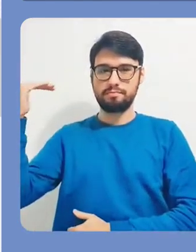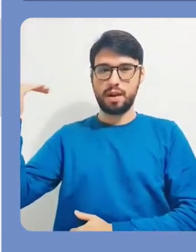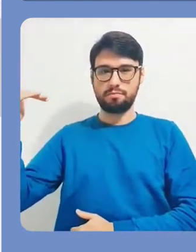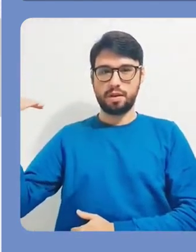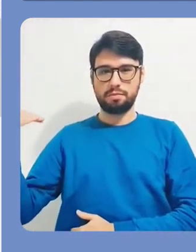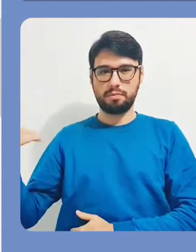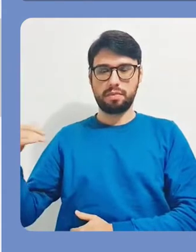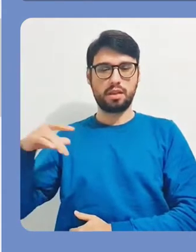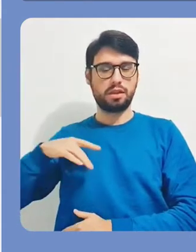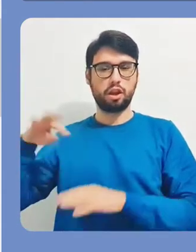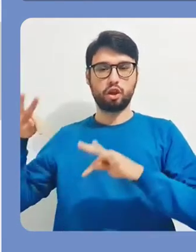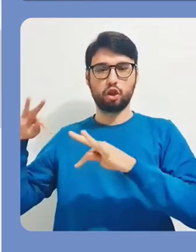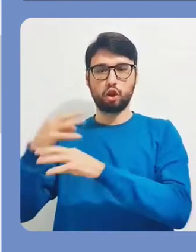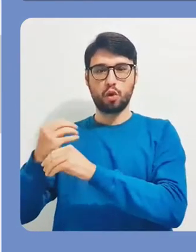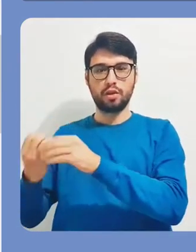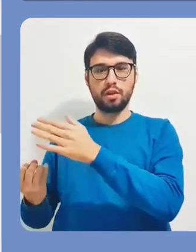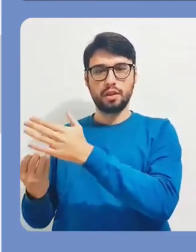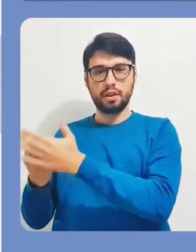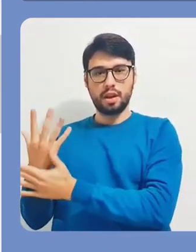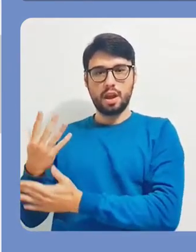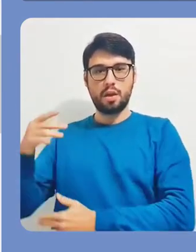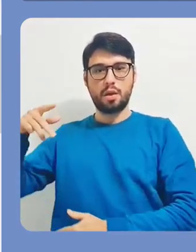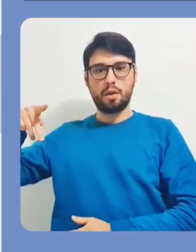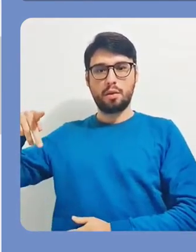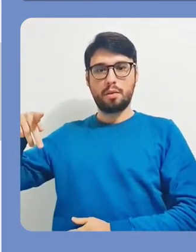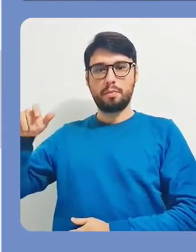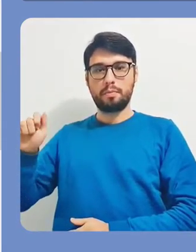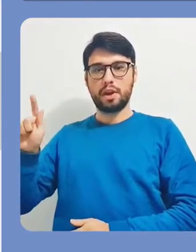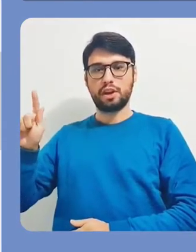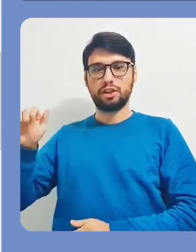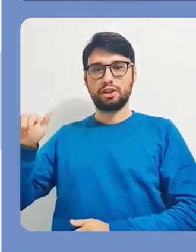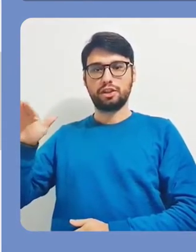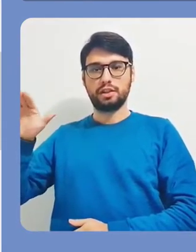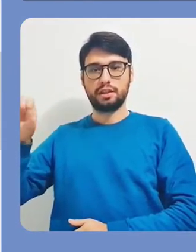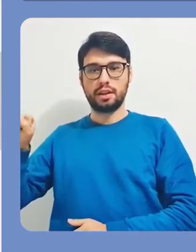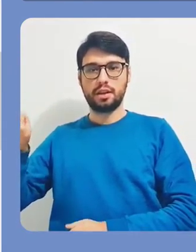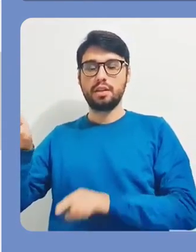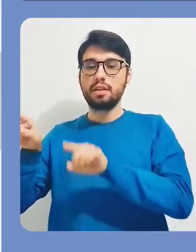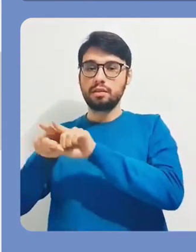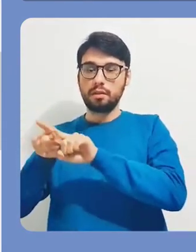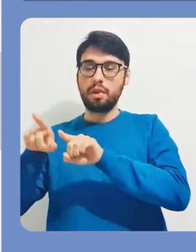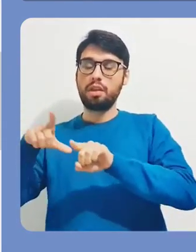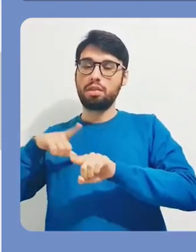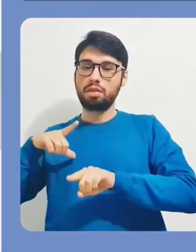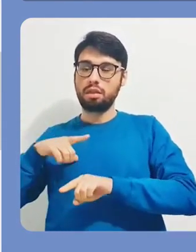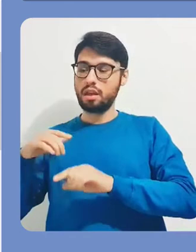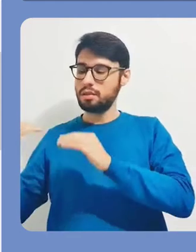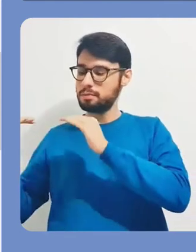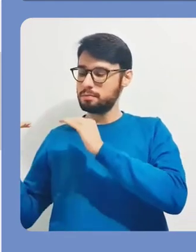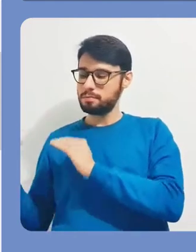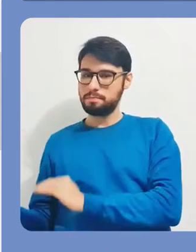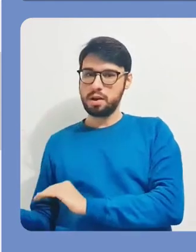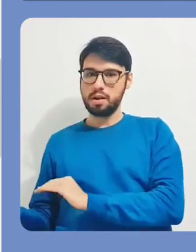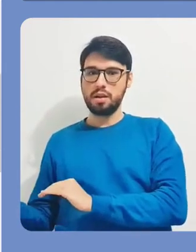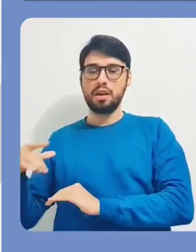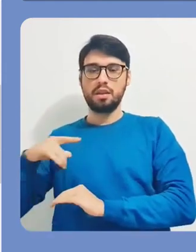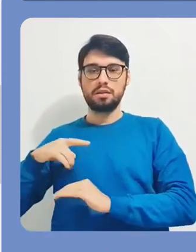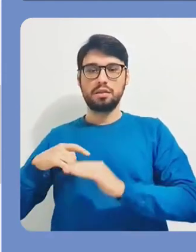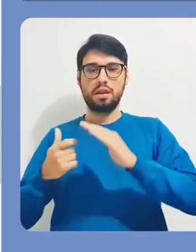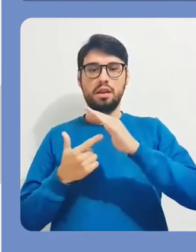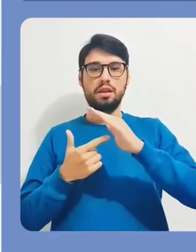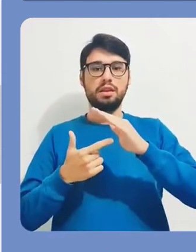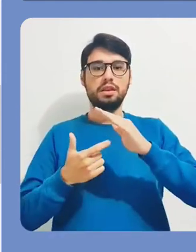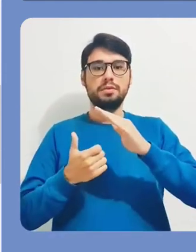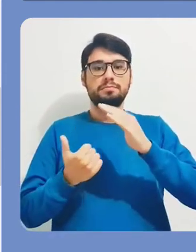simpósio de educação, a gente vai verificar aqui embaixo todas as páginas criadas e aqui a gente tem alguns menus